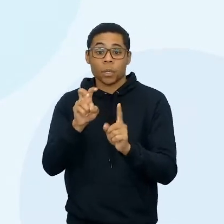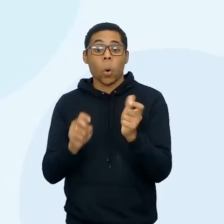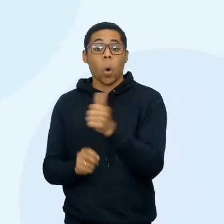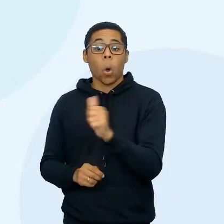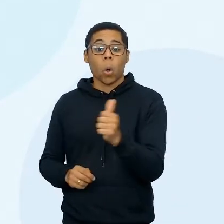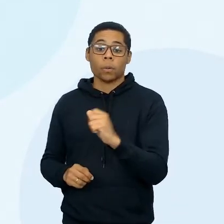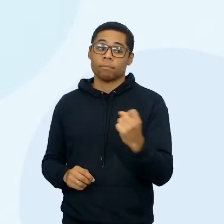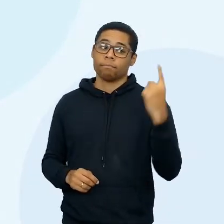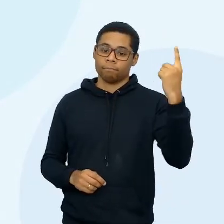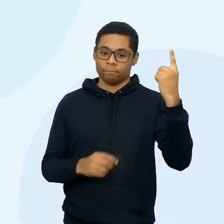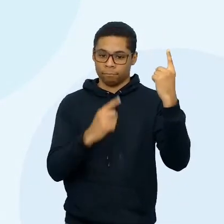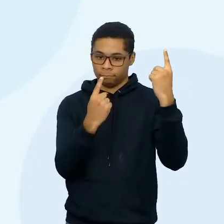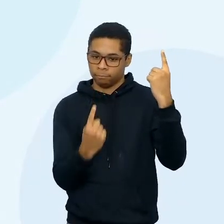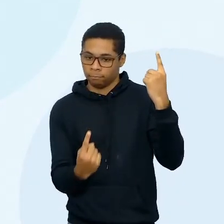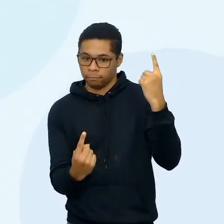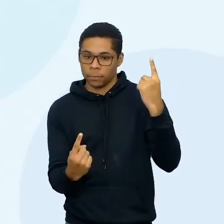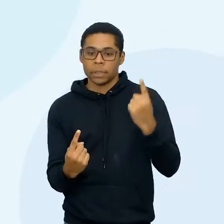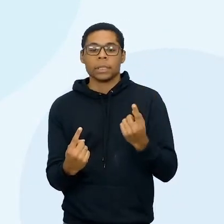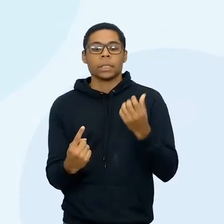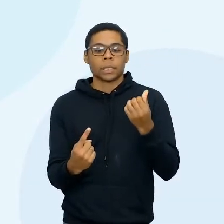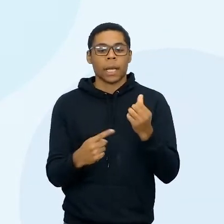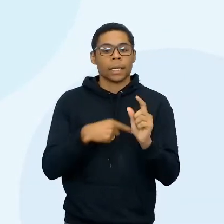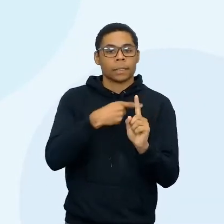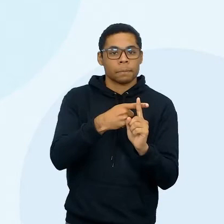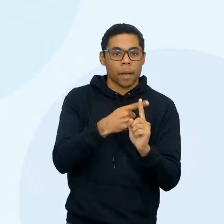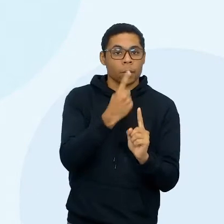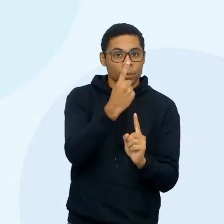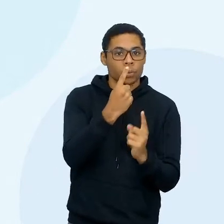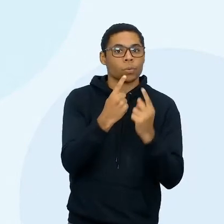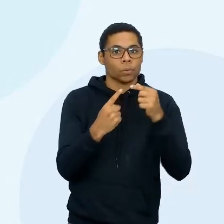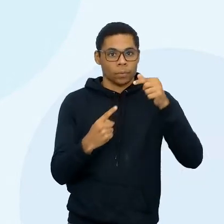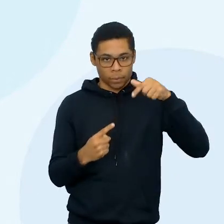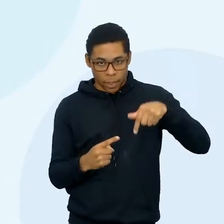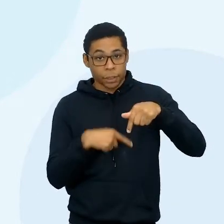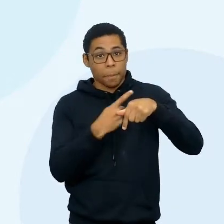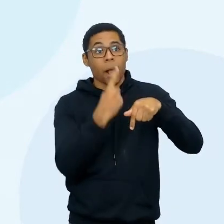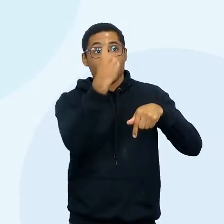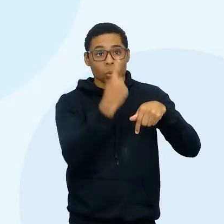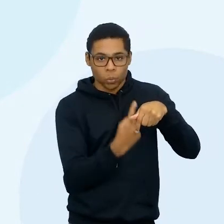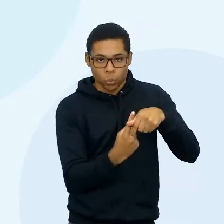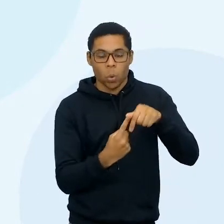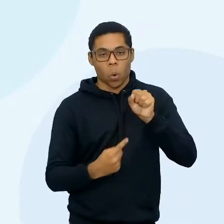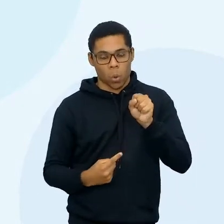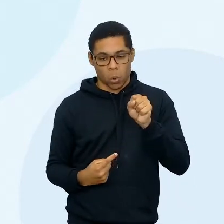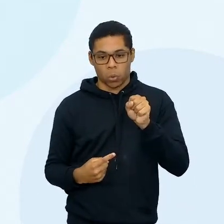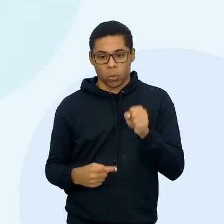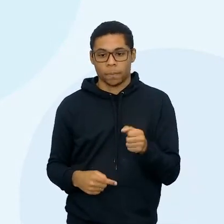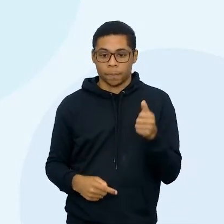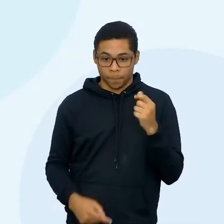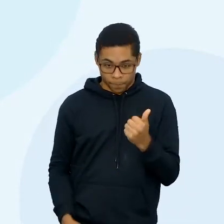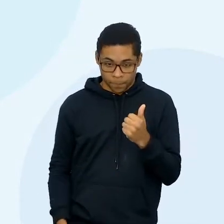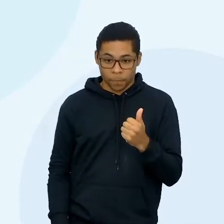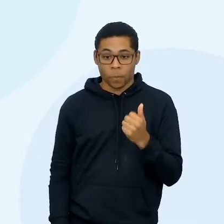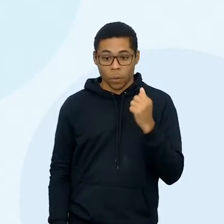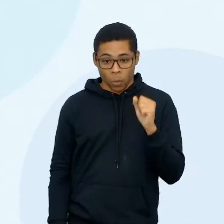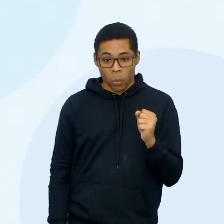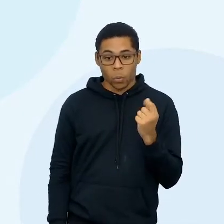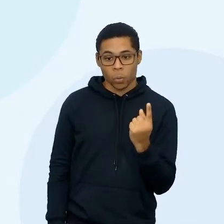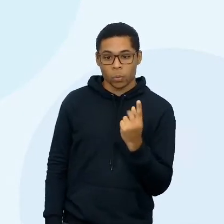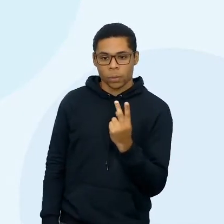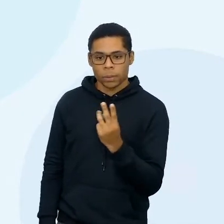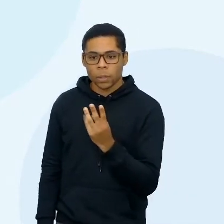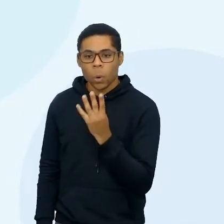11. Maravilha. E 6 mais 2 vai dar 8. Aqui eu tenho 1, 2, 3, 4